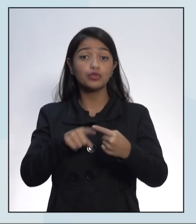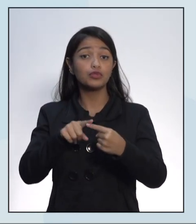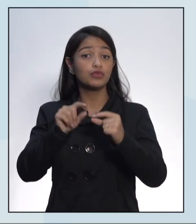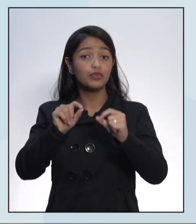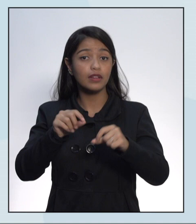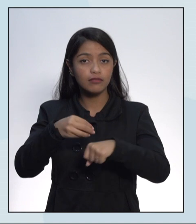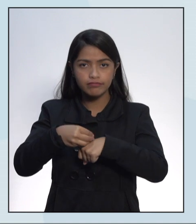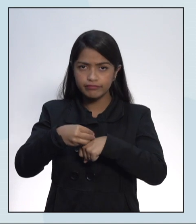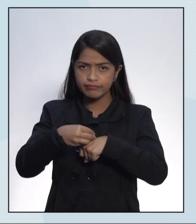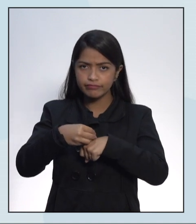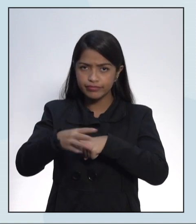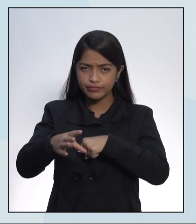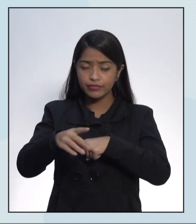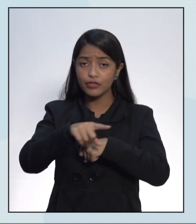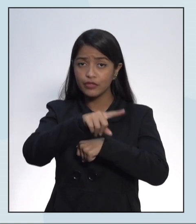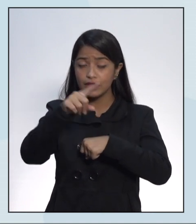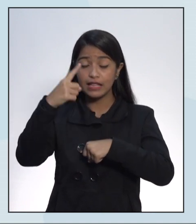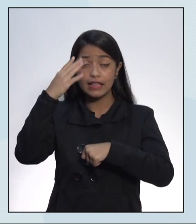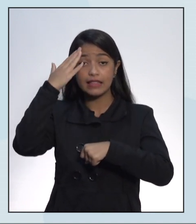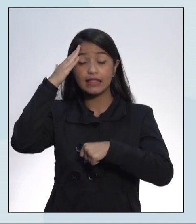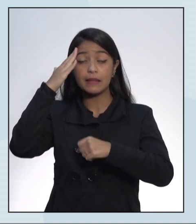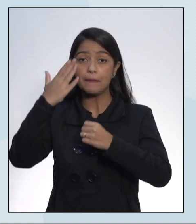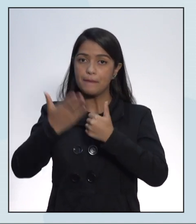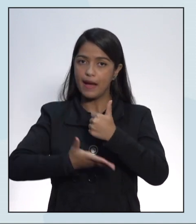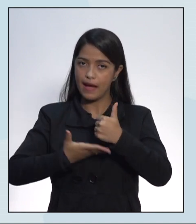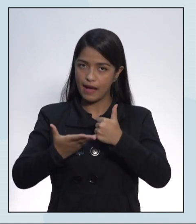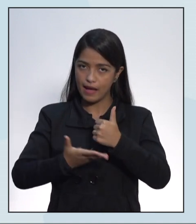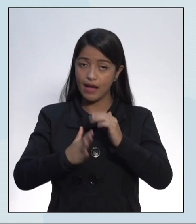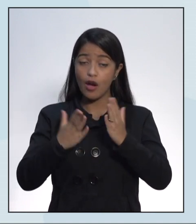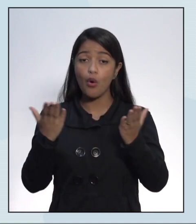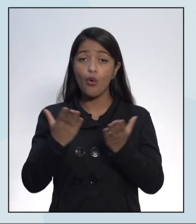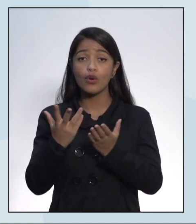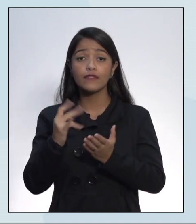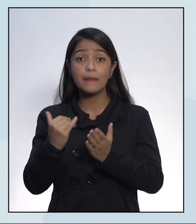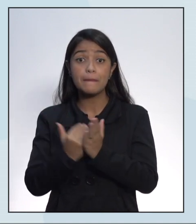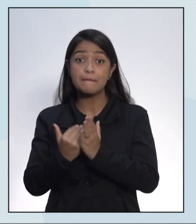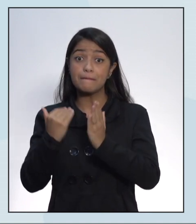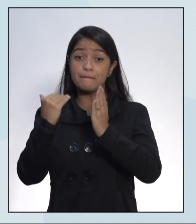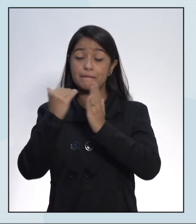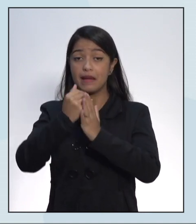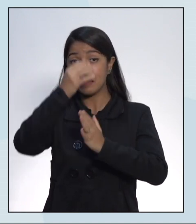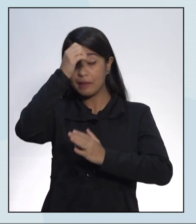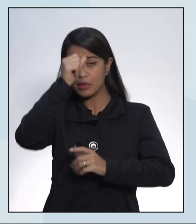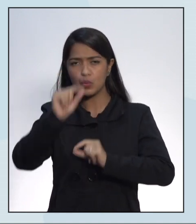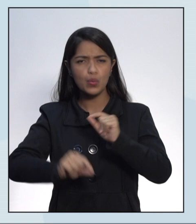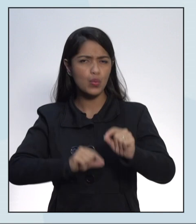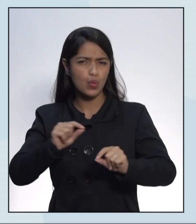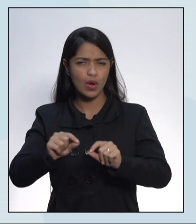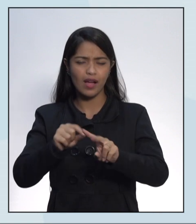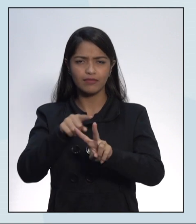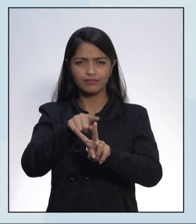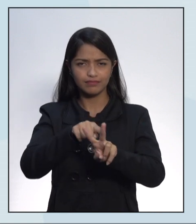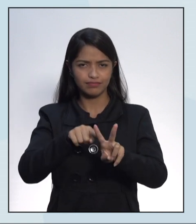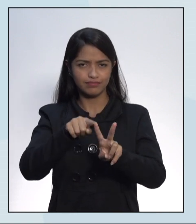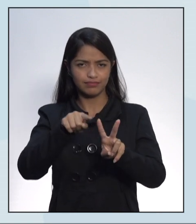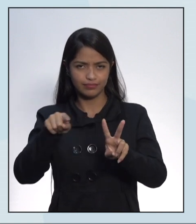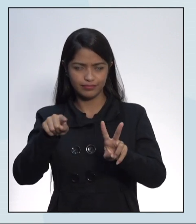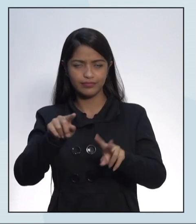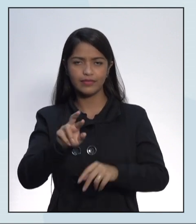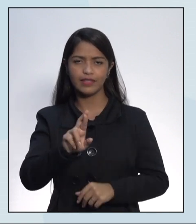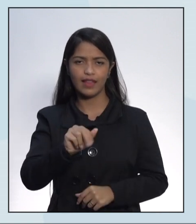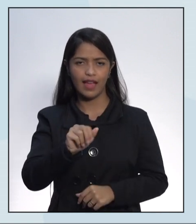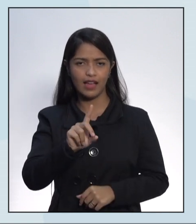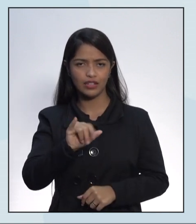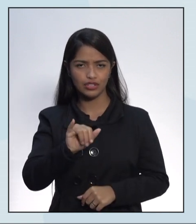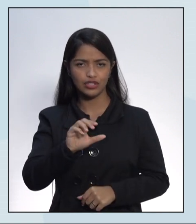da potenciação, para a gente chegar ainda na aula de hoje a falar sobre radiciação. Então, observe que a primeira resposta é 4